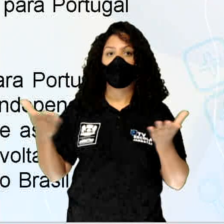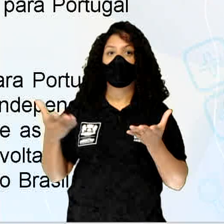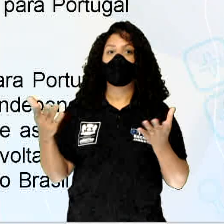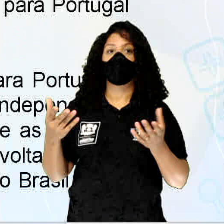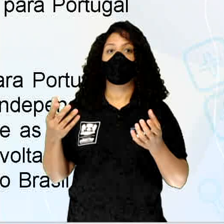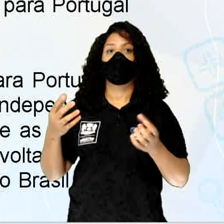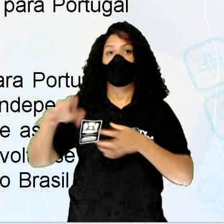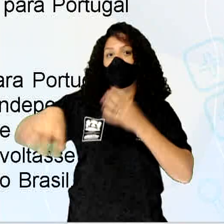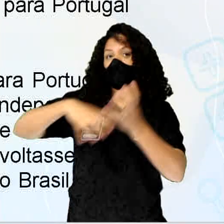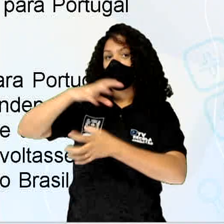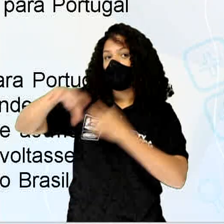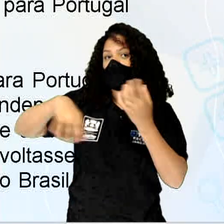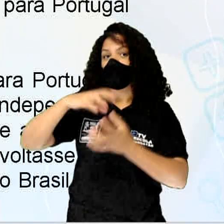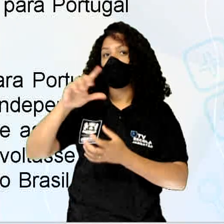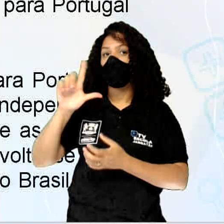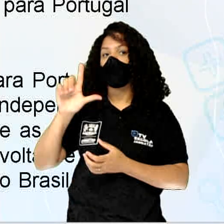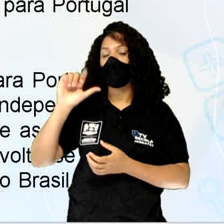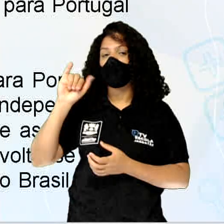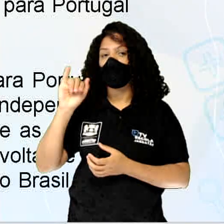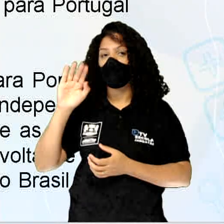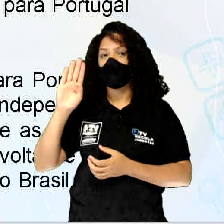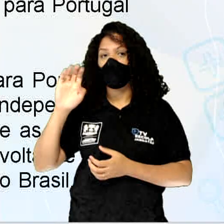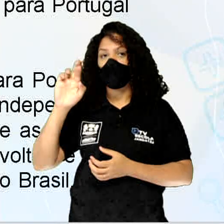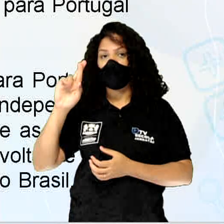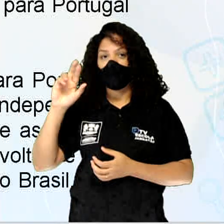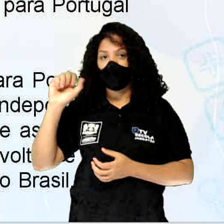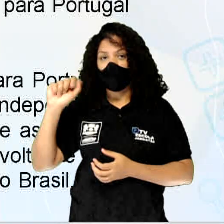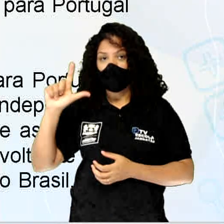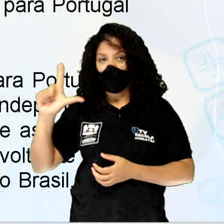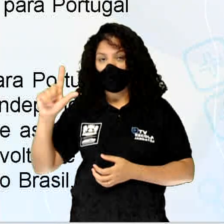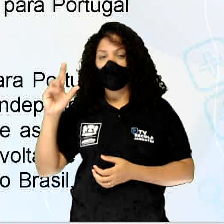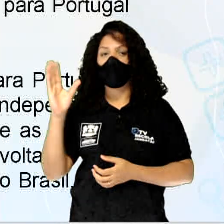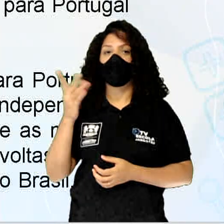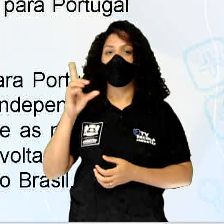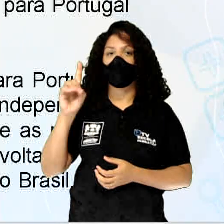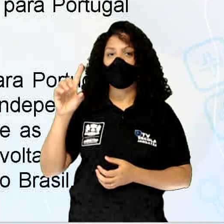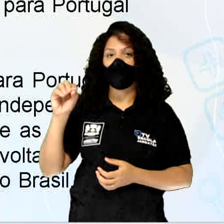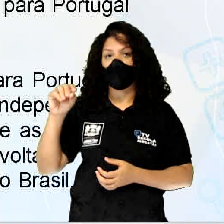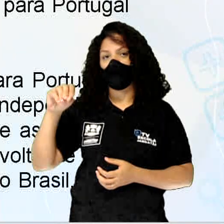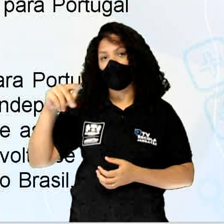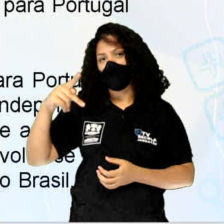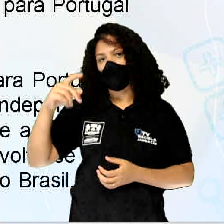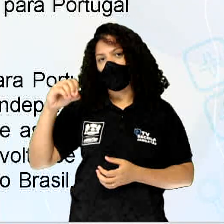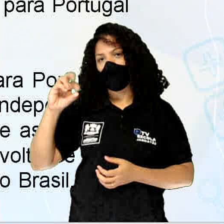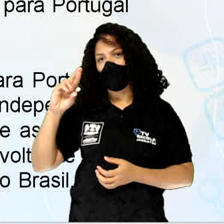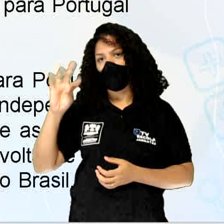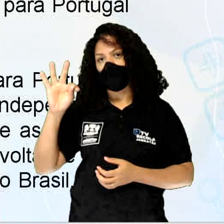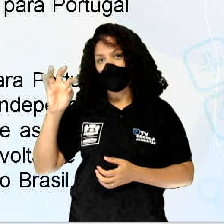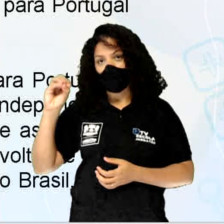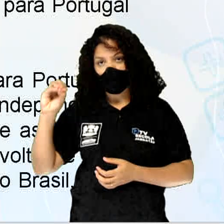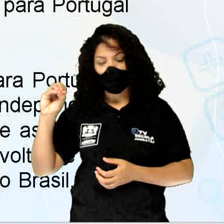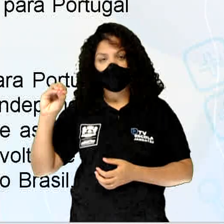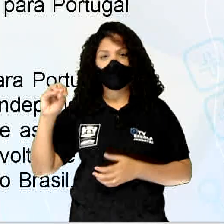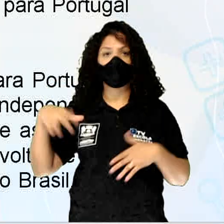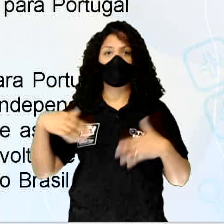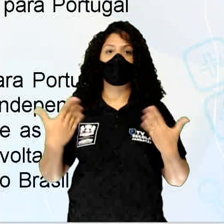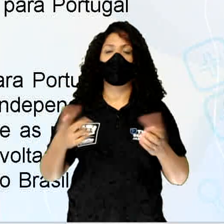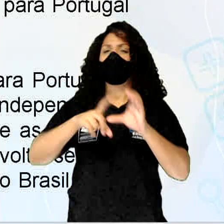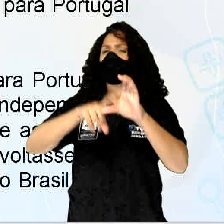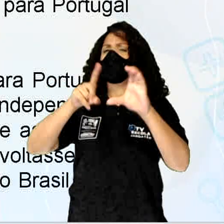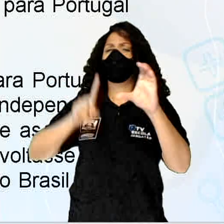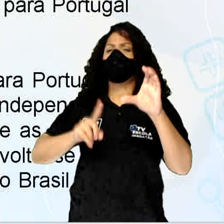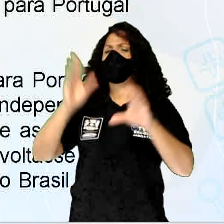uma revolução que estava ocorrendo lá em Portugal. E aí eu digo para vocês que a independência do Brasil ela